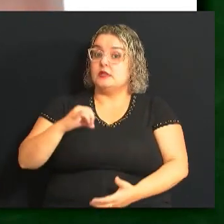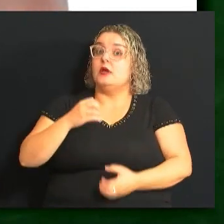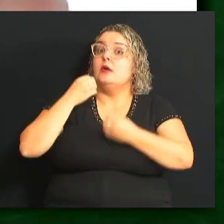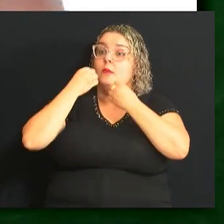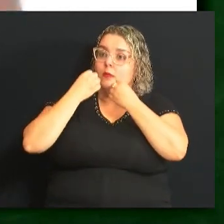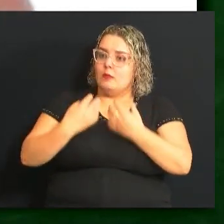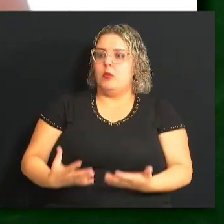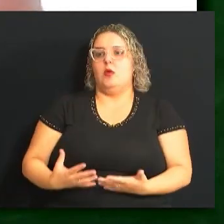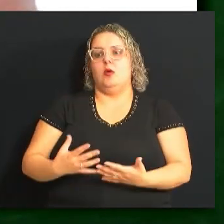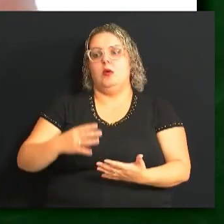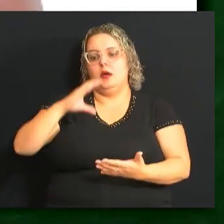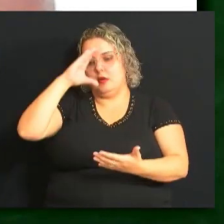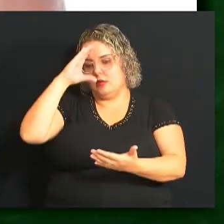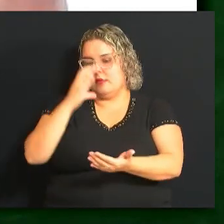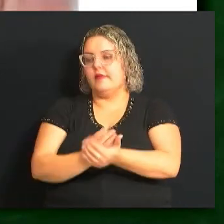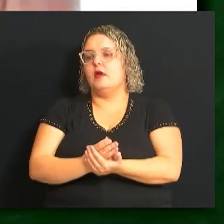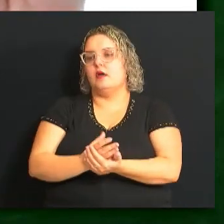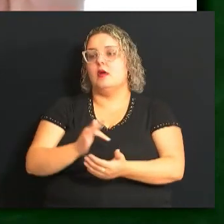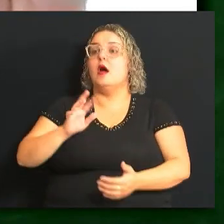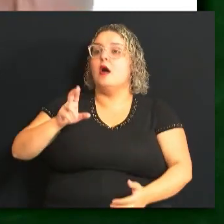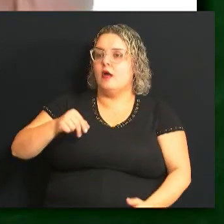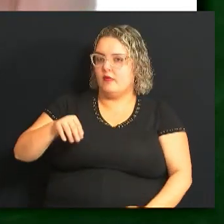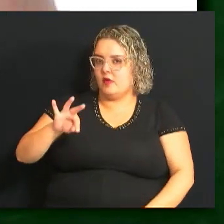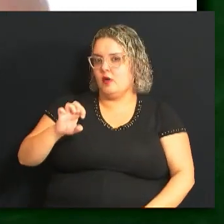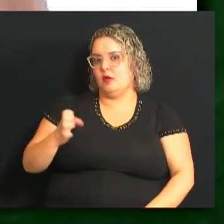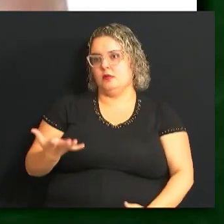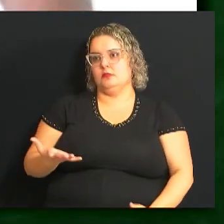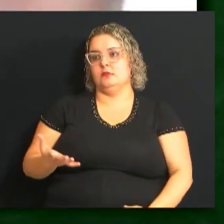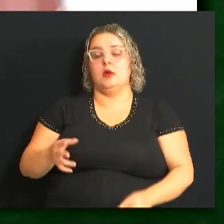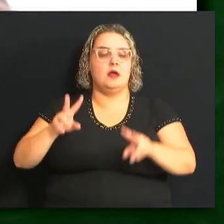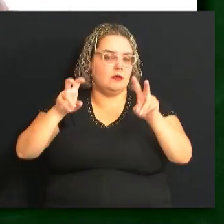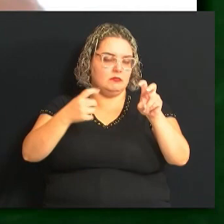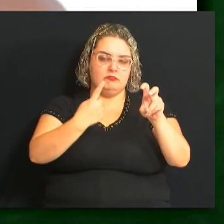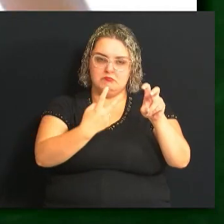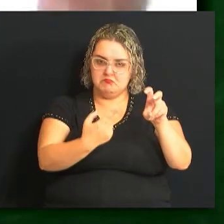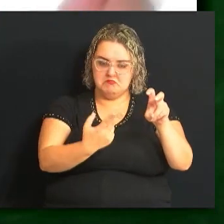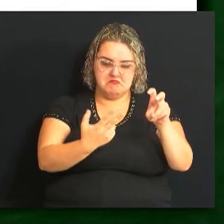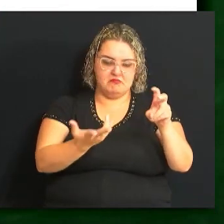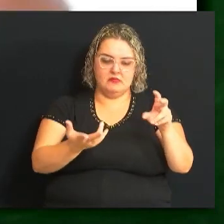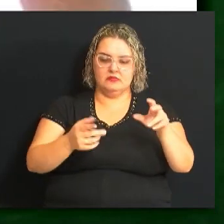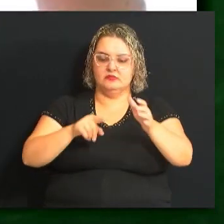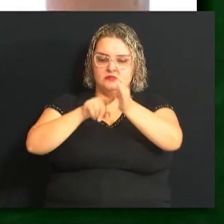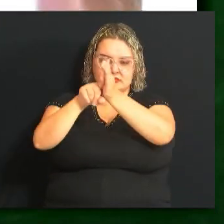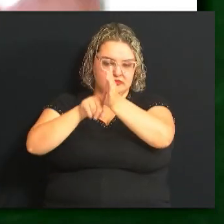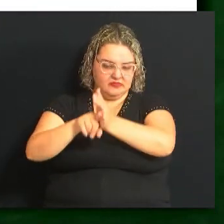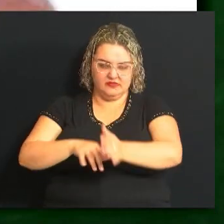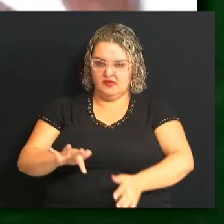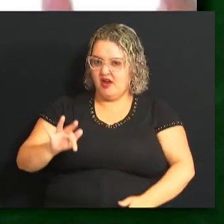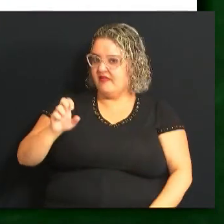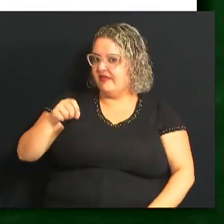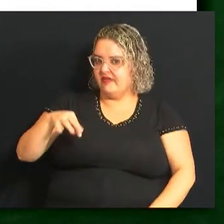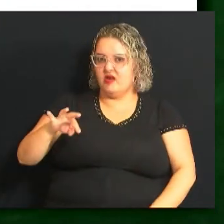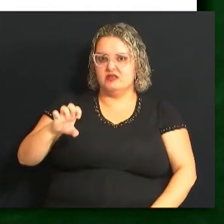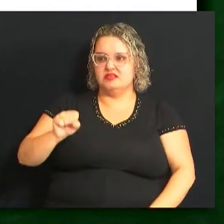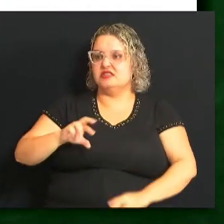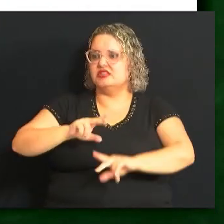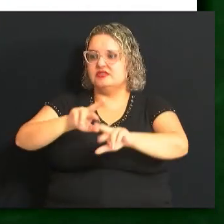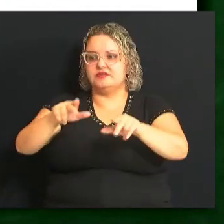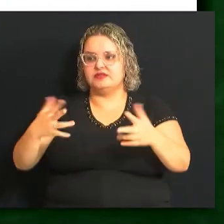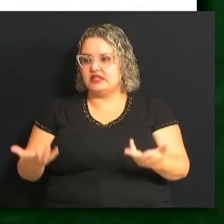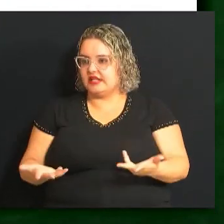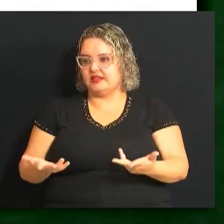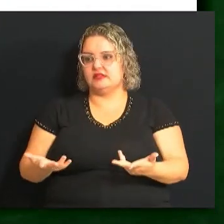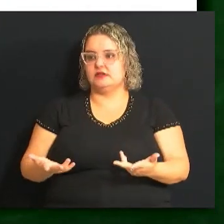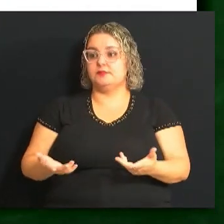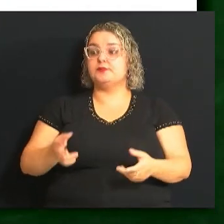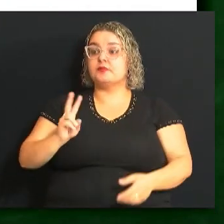e pesquisar, usar o mesmo tema e pesquisar em fontes diferentes. Brasil Escola, até na própria Wikipedia, mas sempre comparando